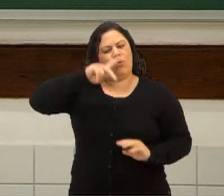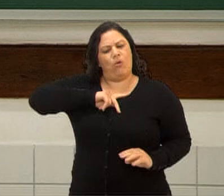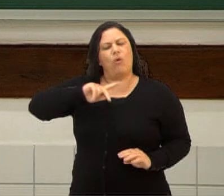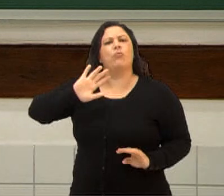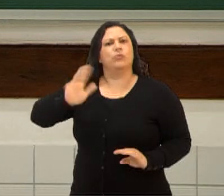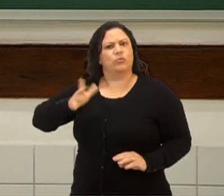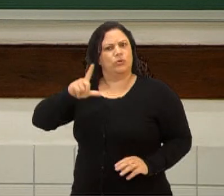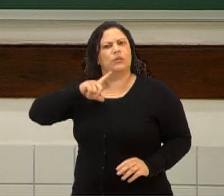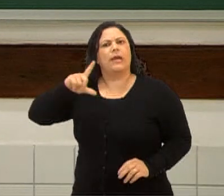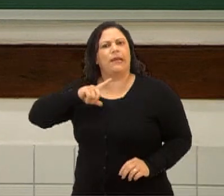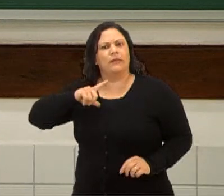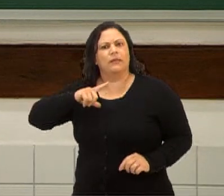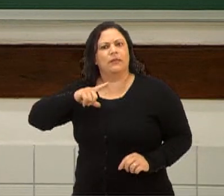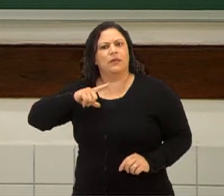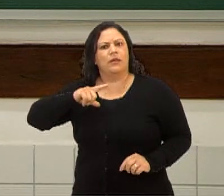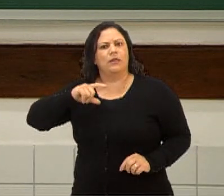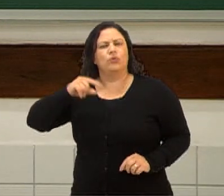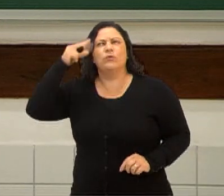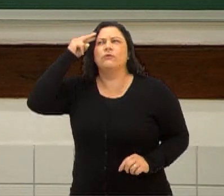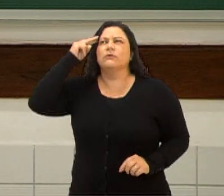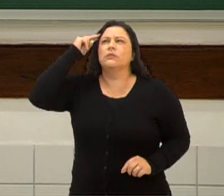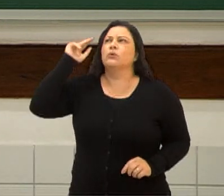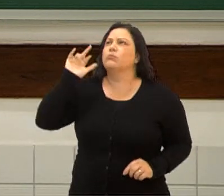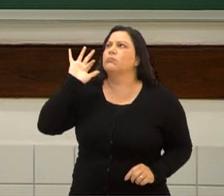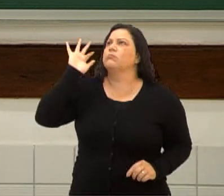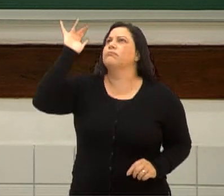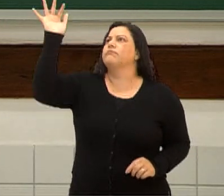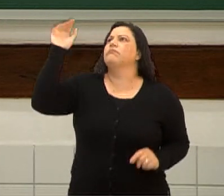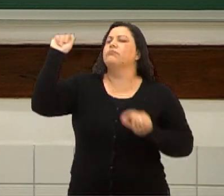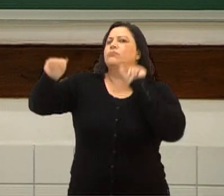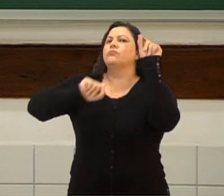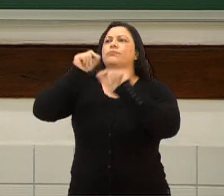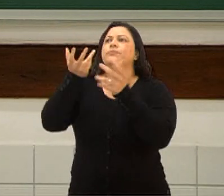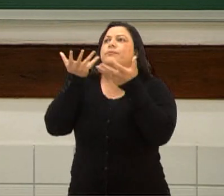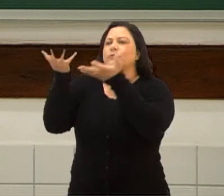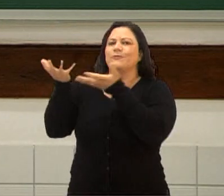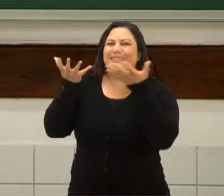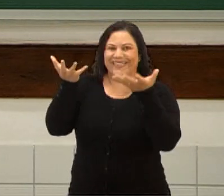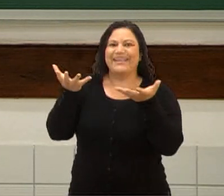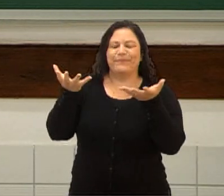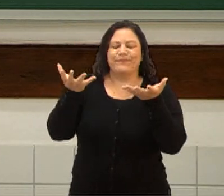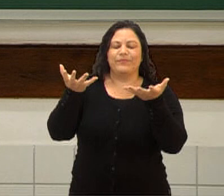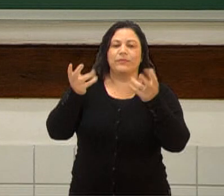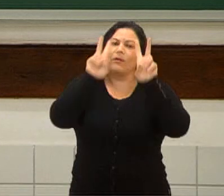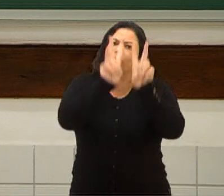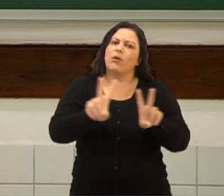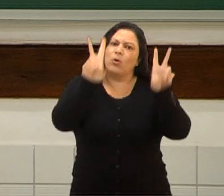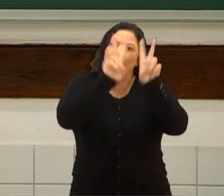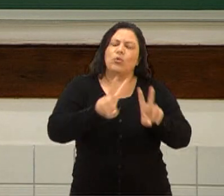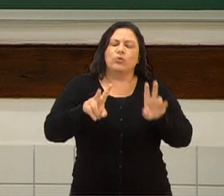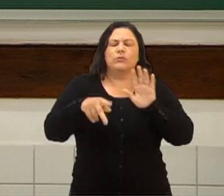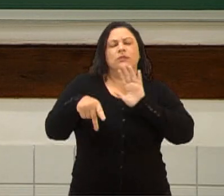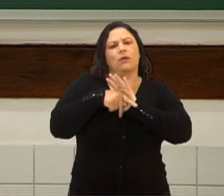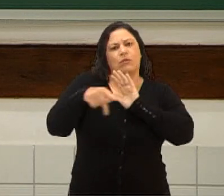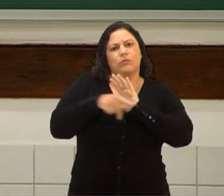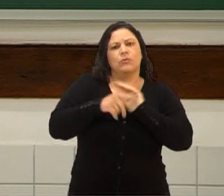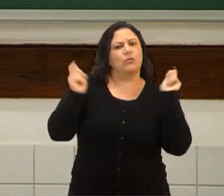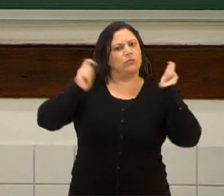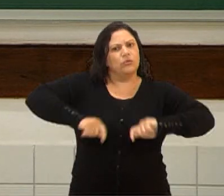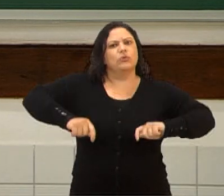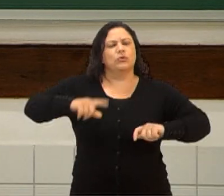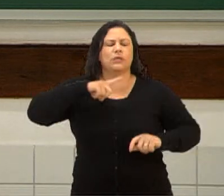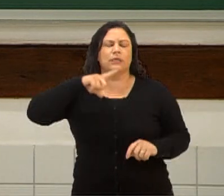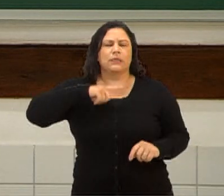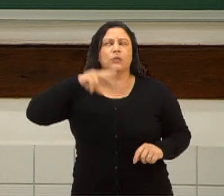que você pretende alcançar. Então, a gente tem que dar valor para aquilo que nós já temos. Aquilo que nós almejamos, ele ainda não